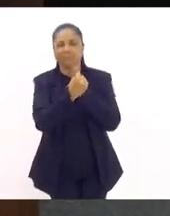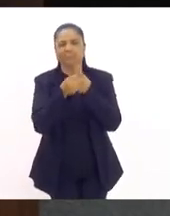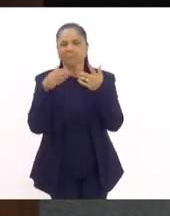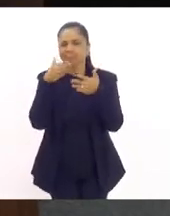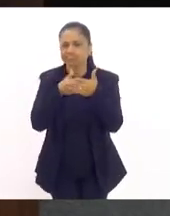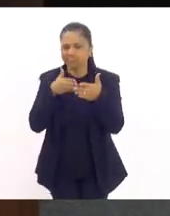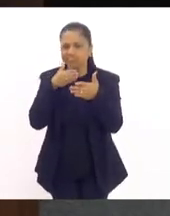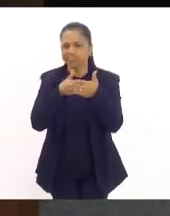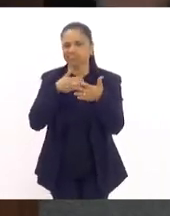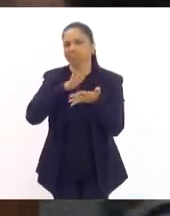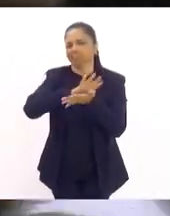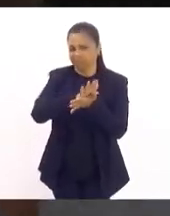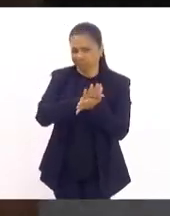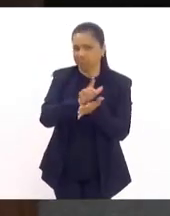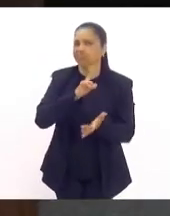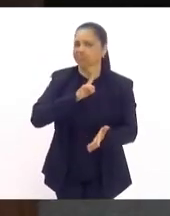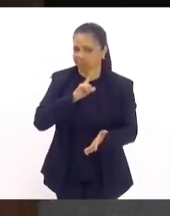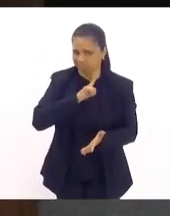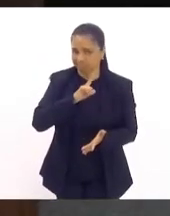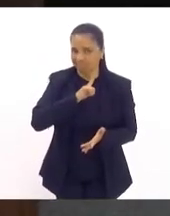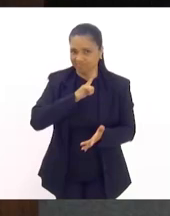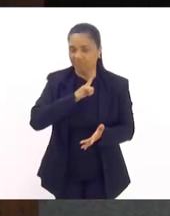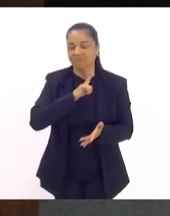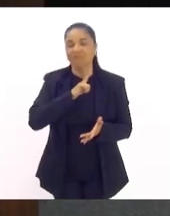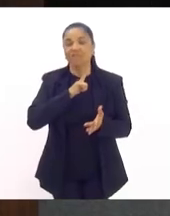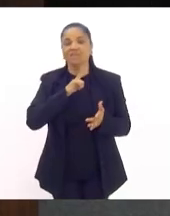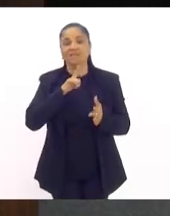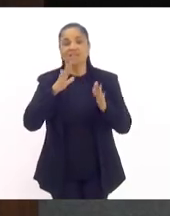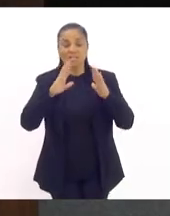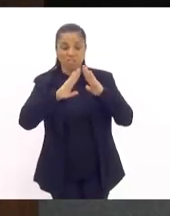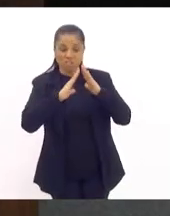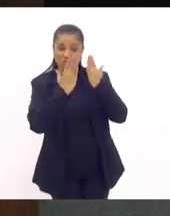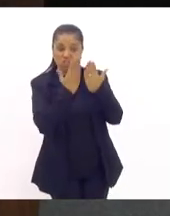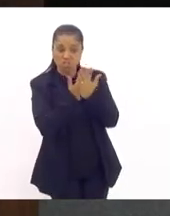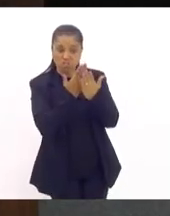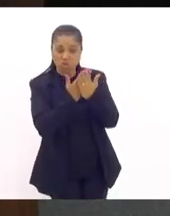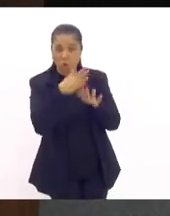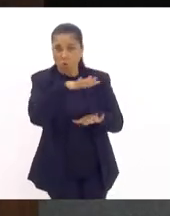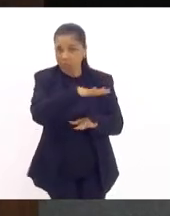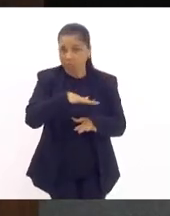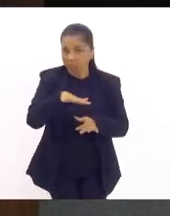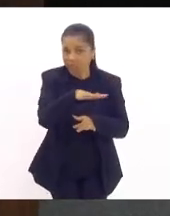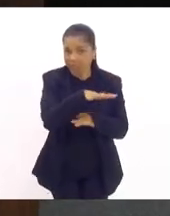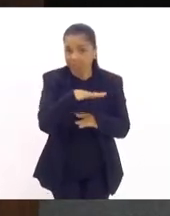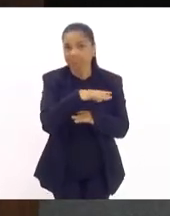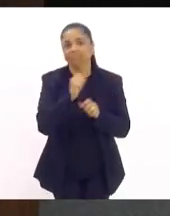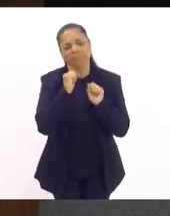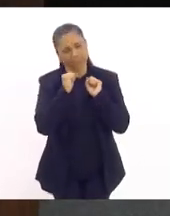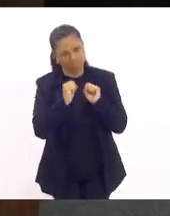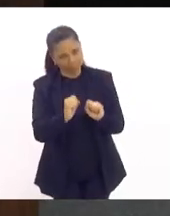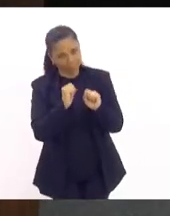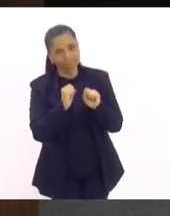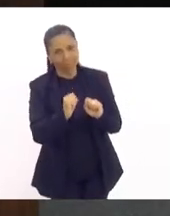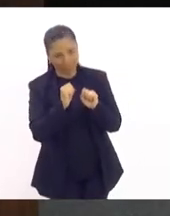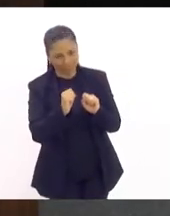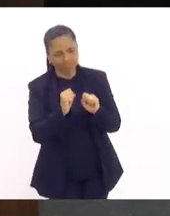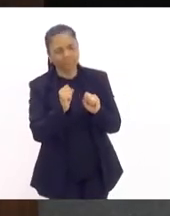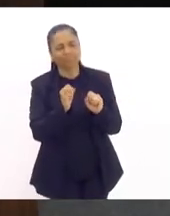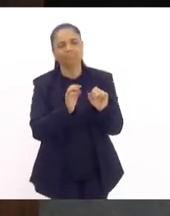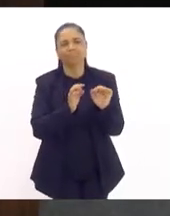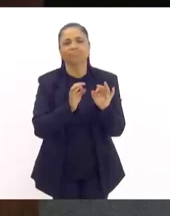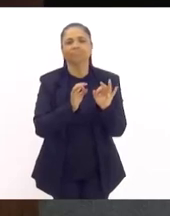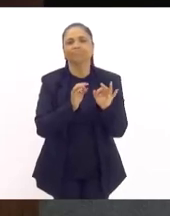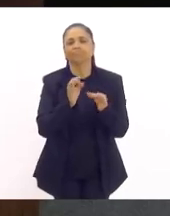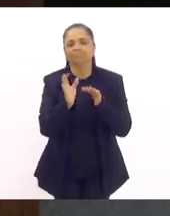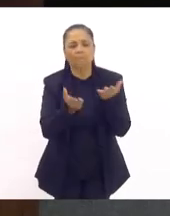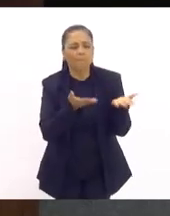e preconceitos. E o espaço da escola, especialmente, é um espaço que nós podemos lidar com esse preconceito. Então,